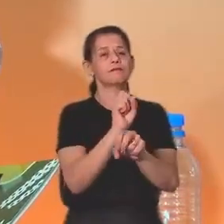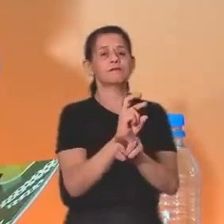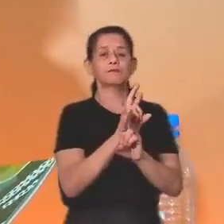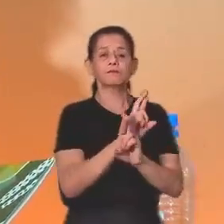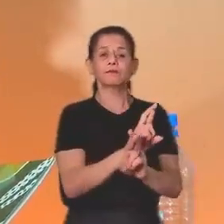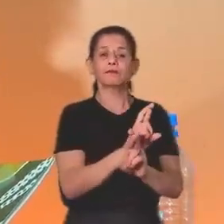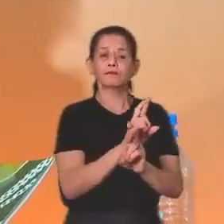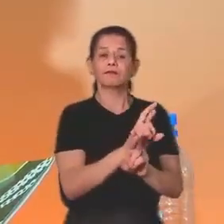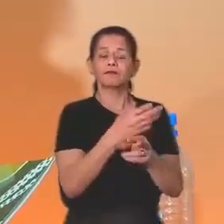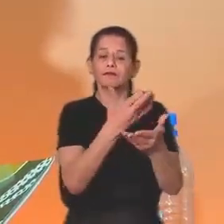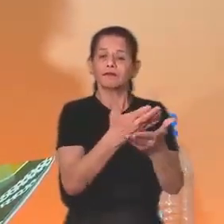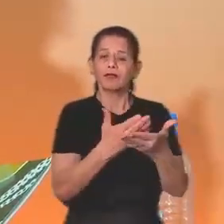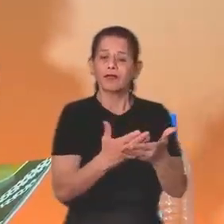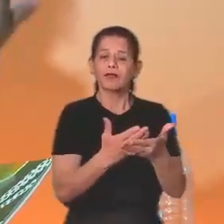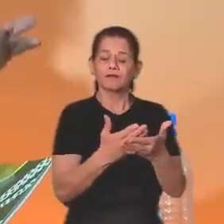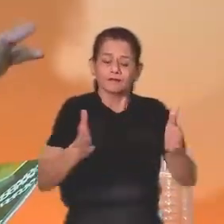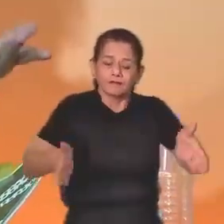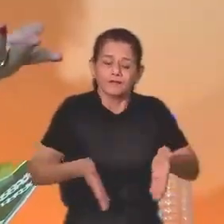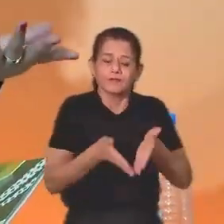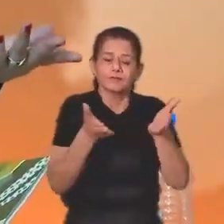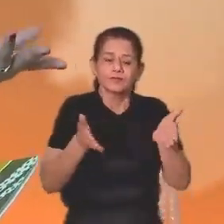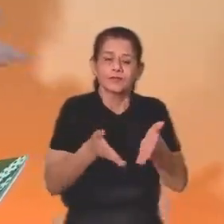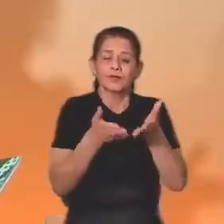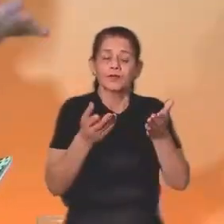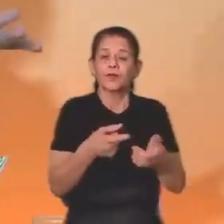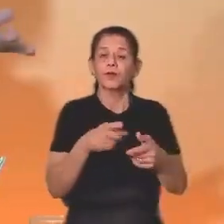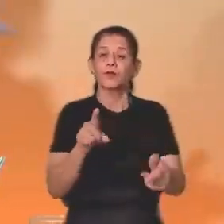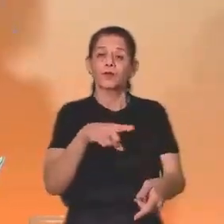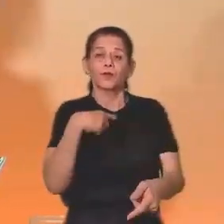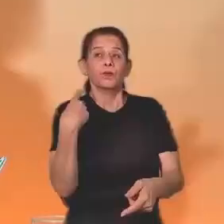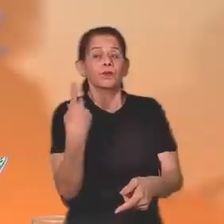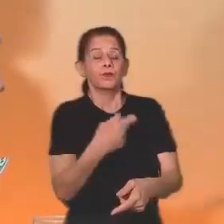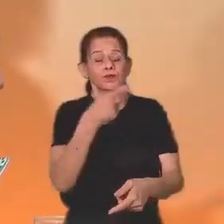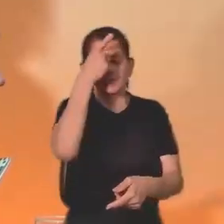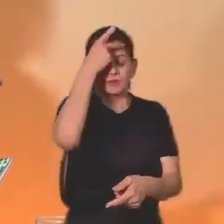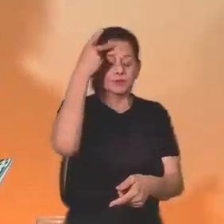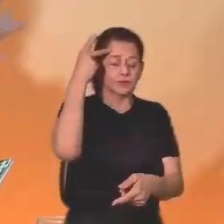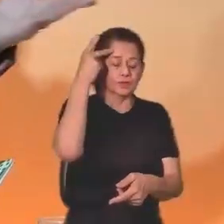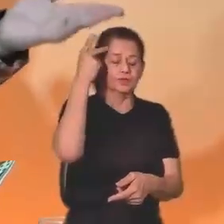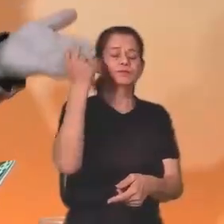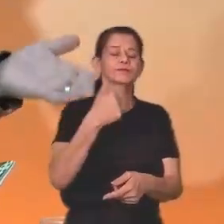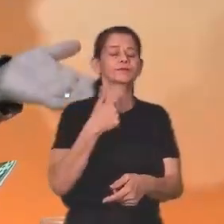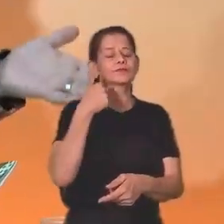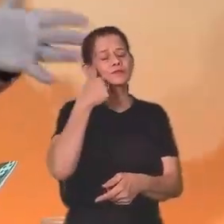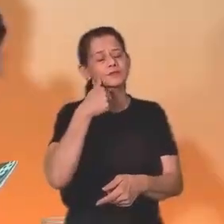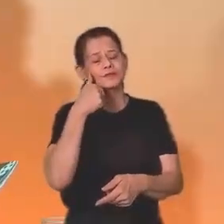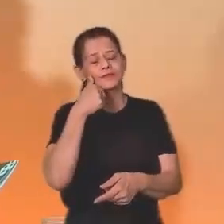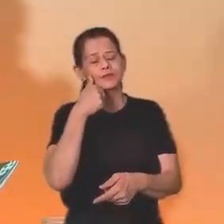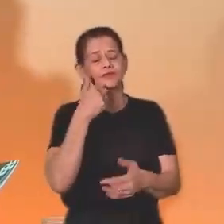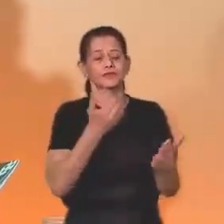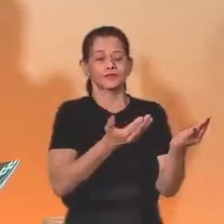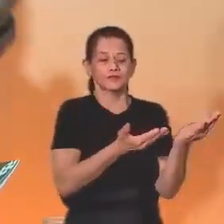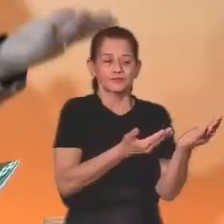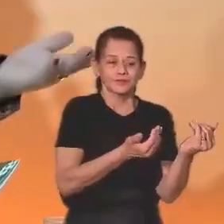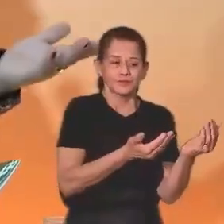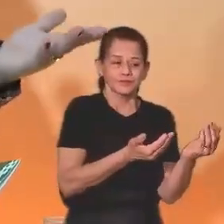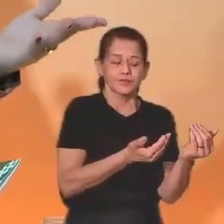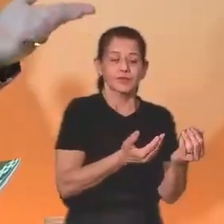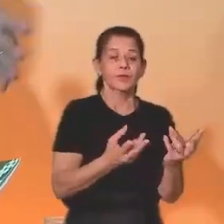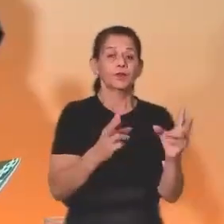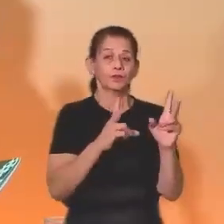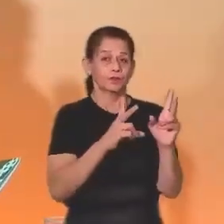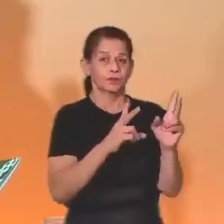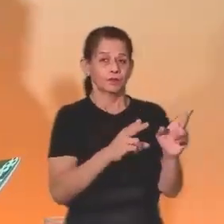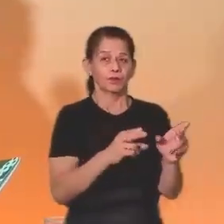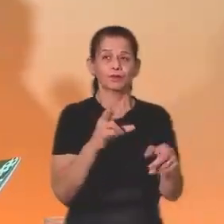E a esperança de motivar outras meninas, outras mulheres, assim como Dona Rosinha, com a sua escrita,